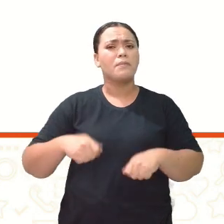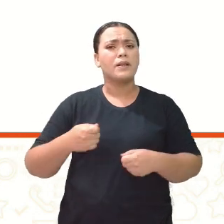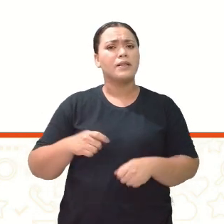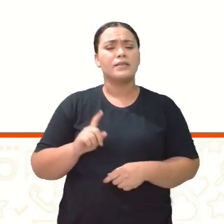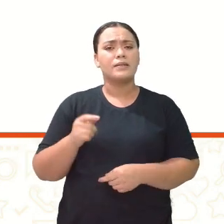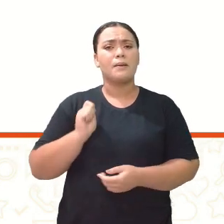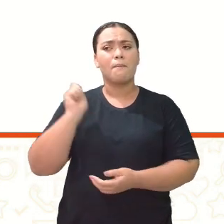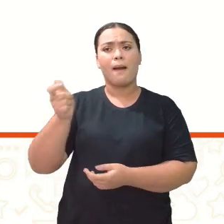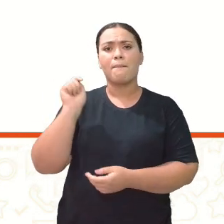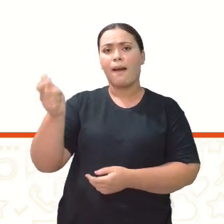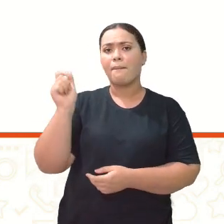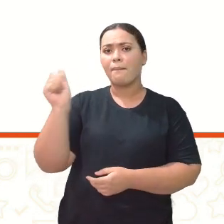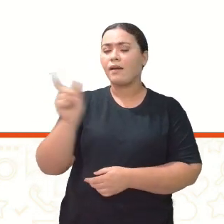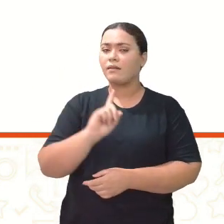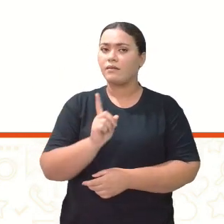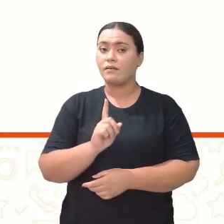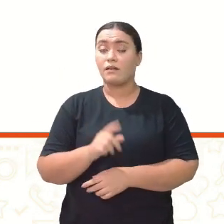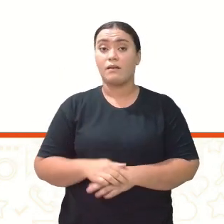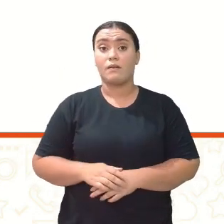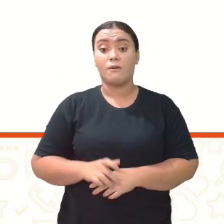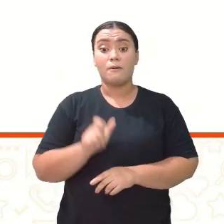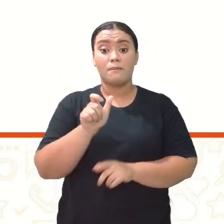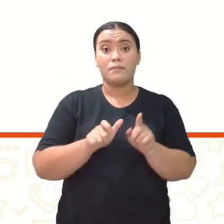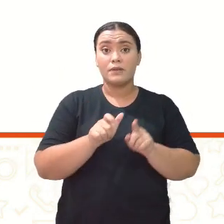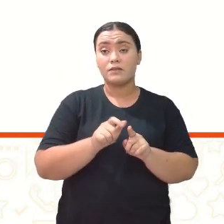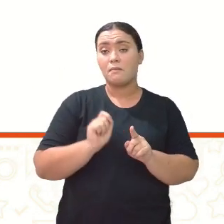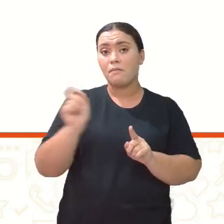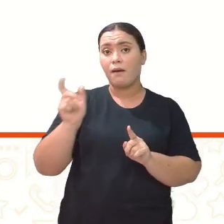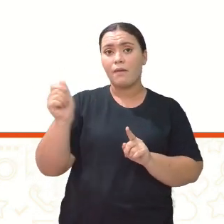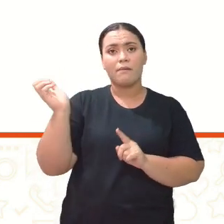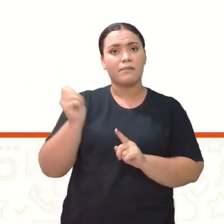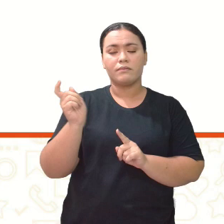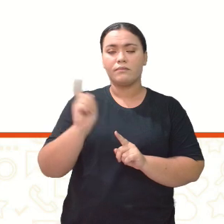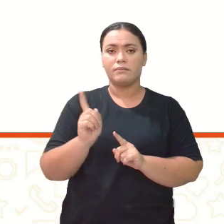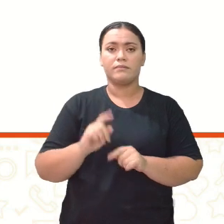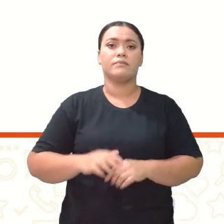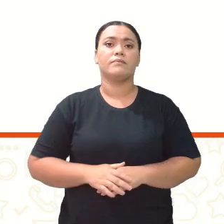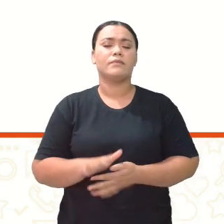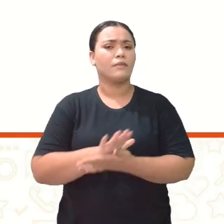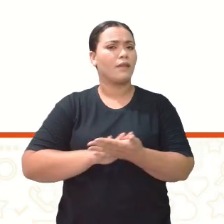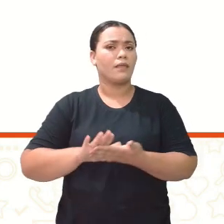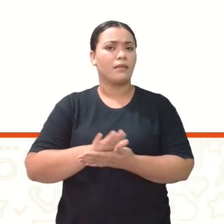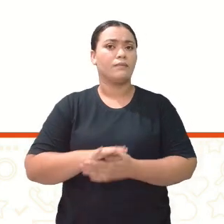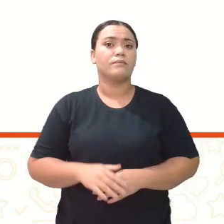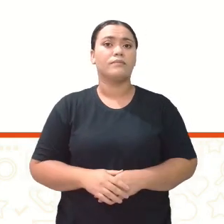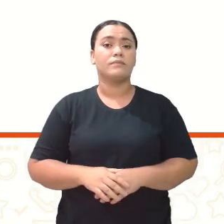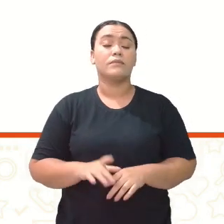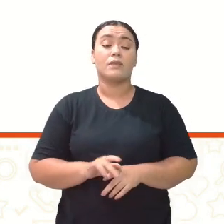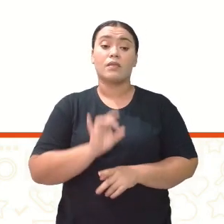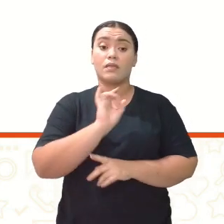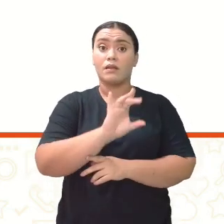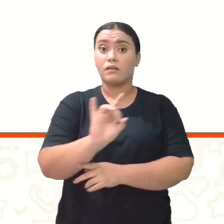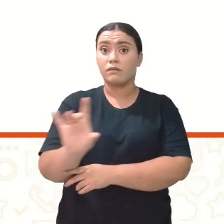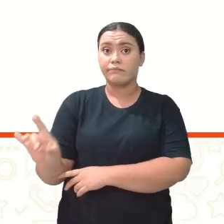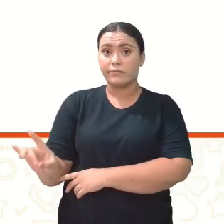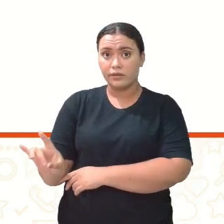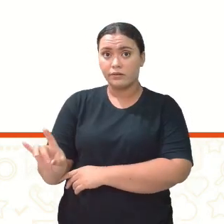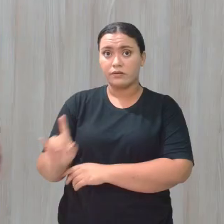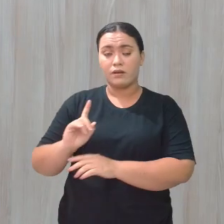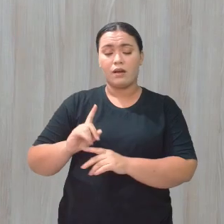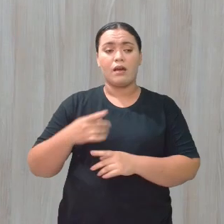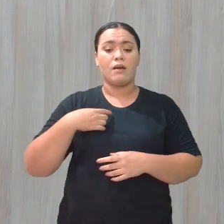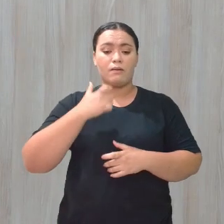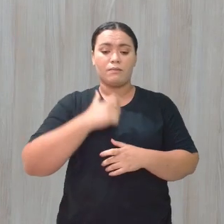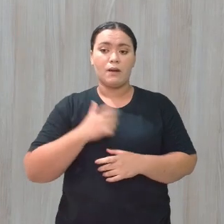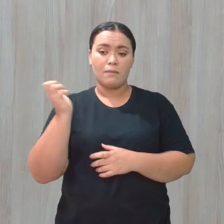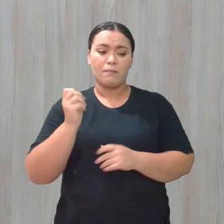contribuição, tá? O beneficiário não contribui com nenhum valor para ter esse benefício, e é individual e